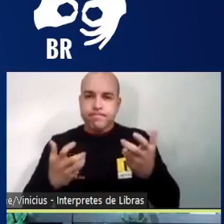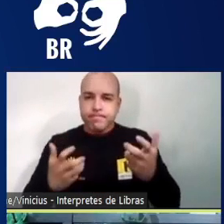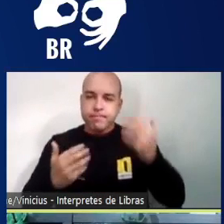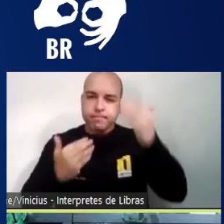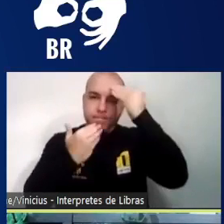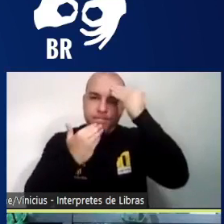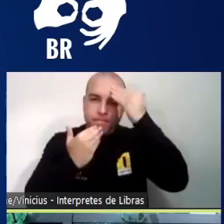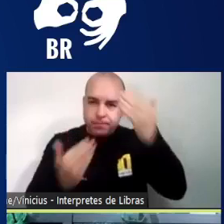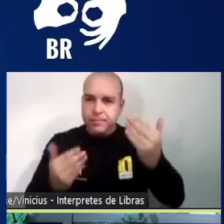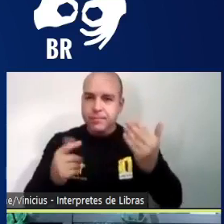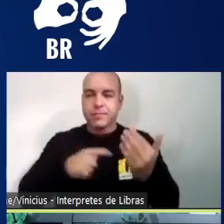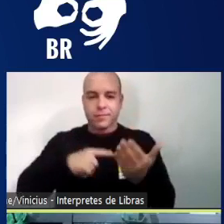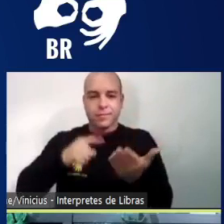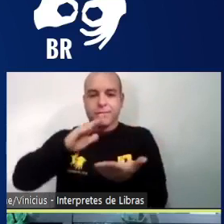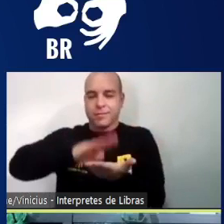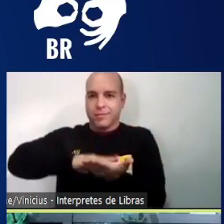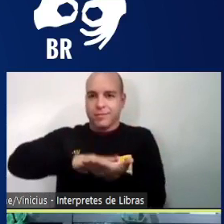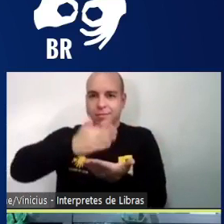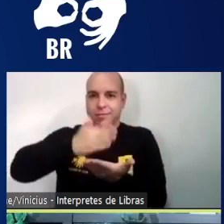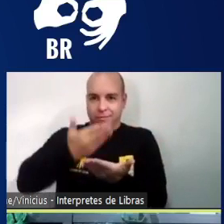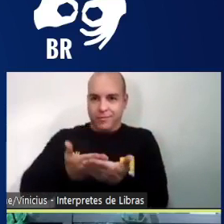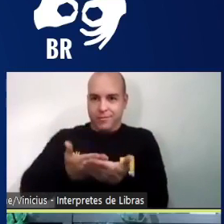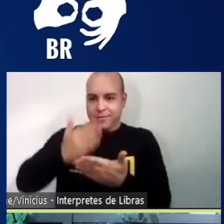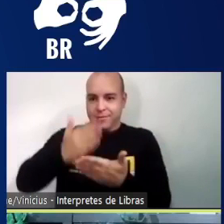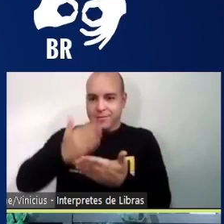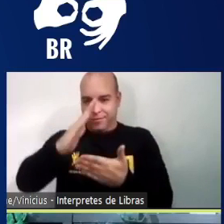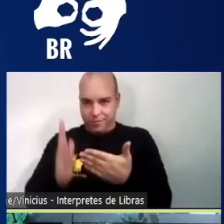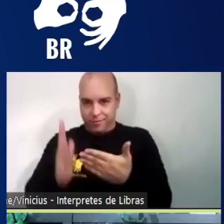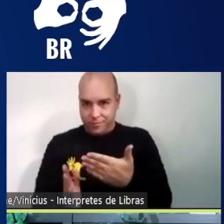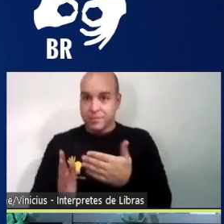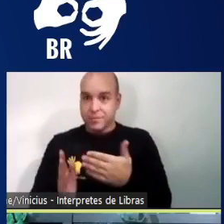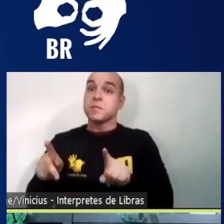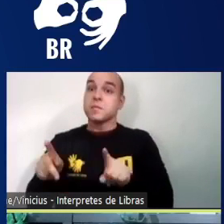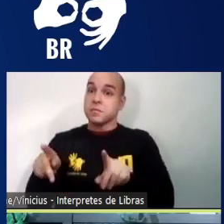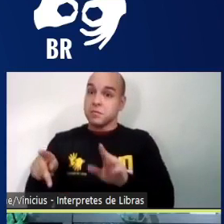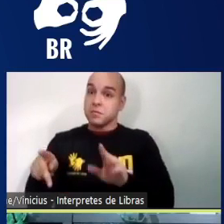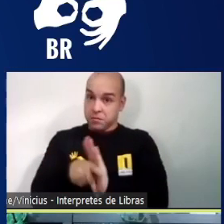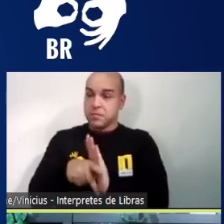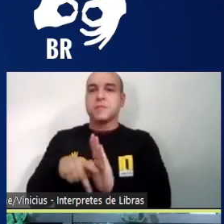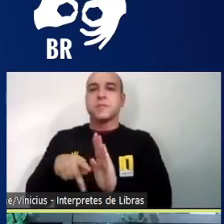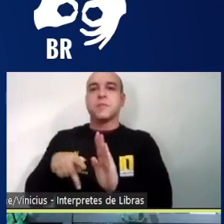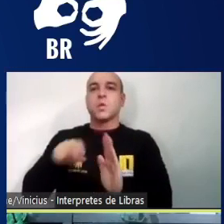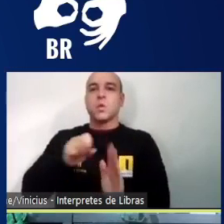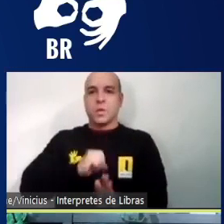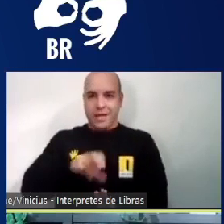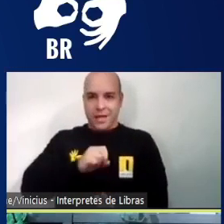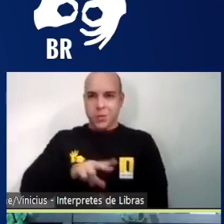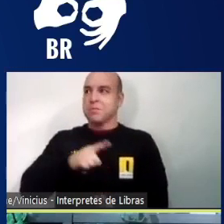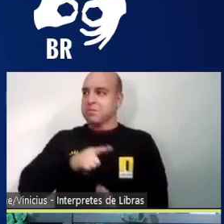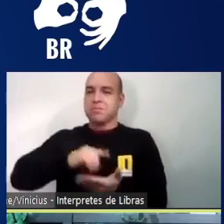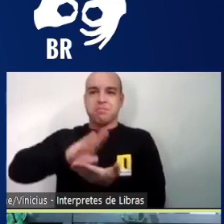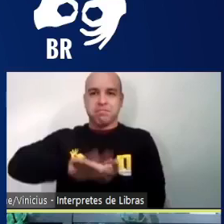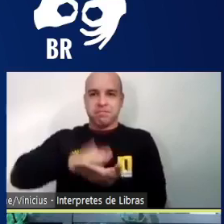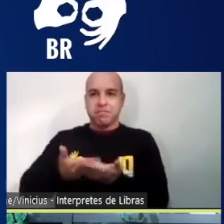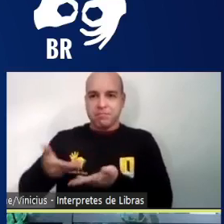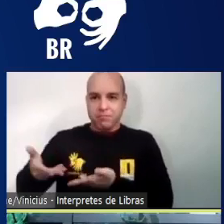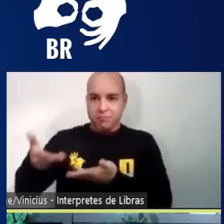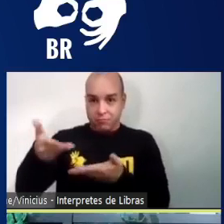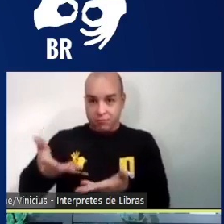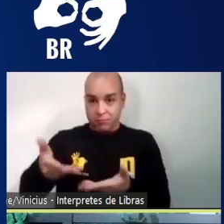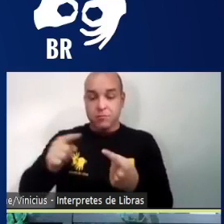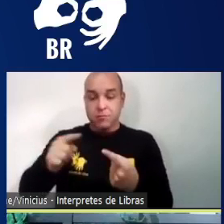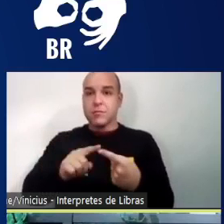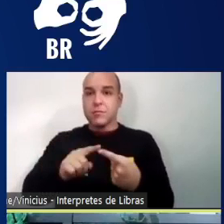nossos intérpretes da Central de Libras da Unileu, Aline e Vinícius, que estão aqui fazendo a